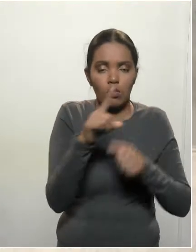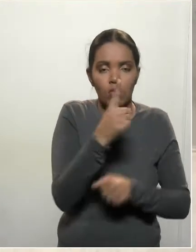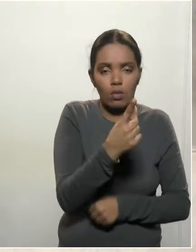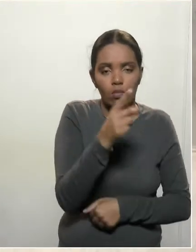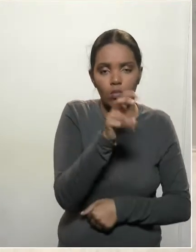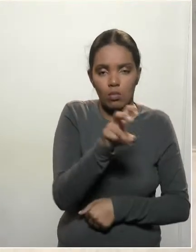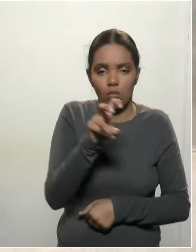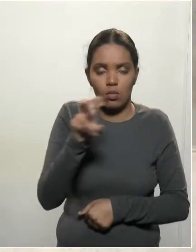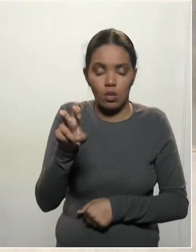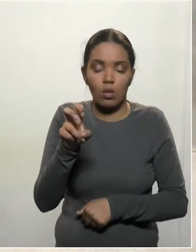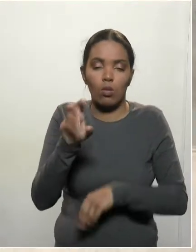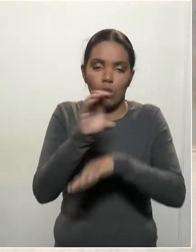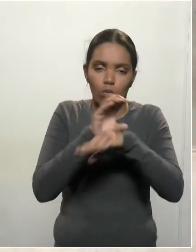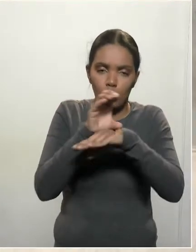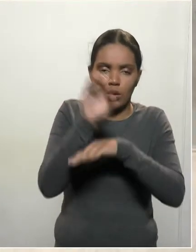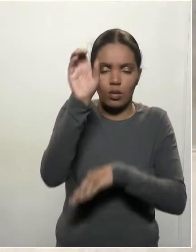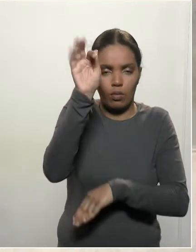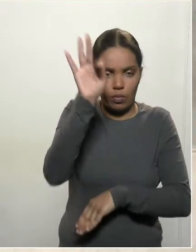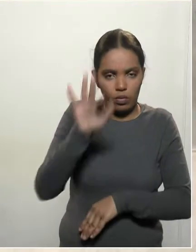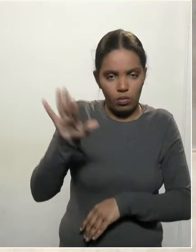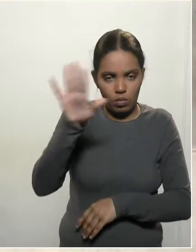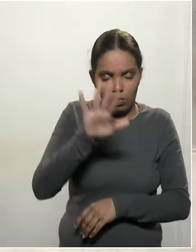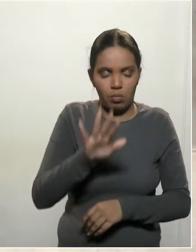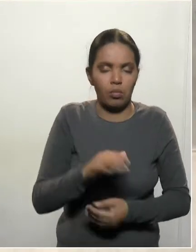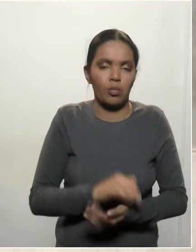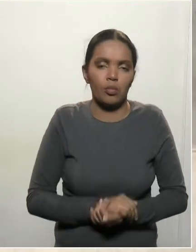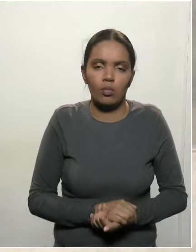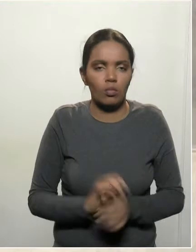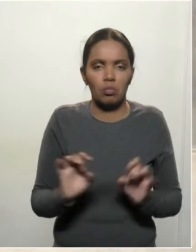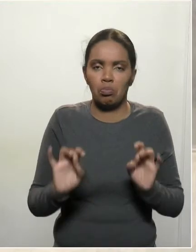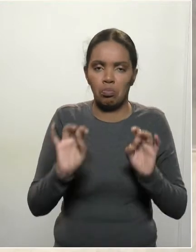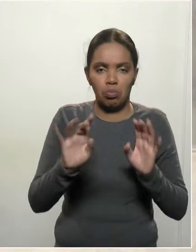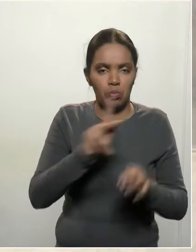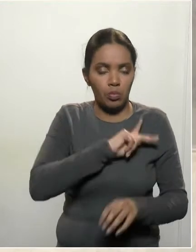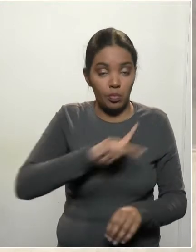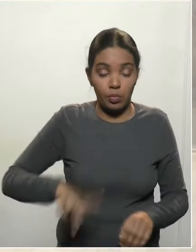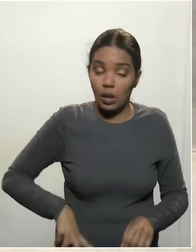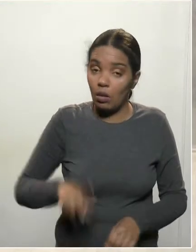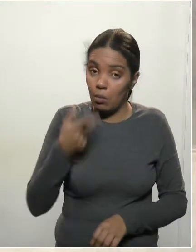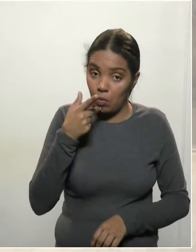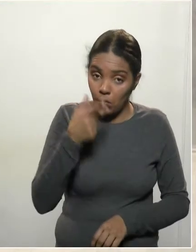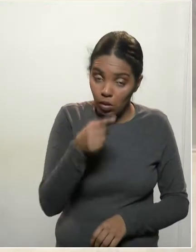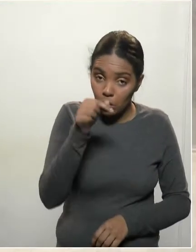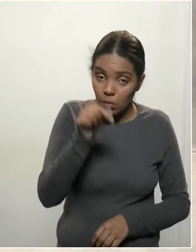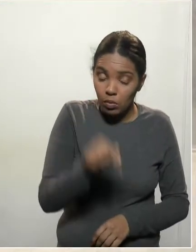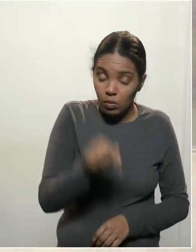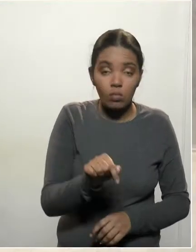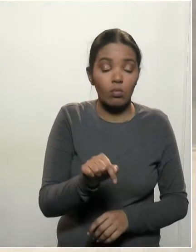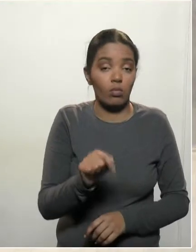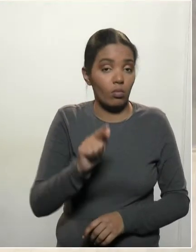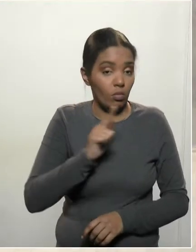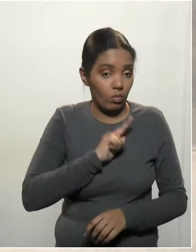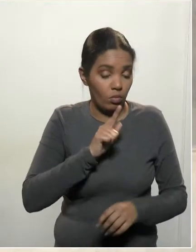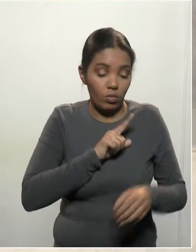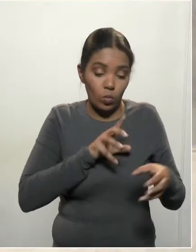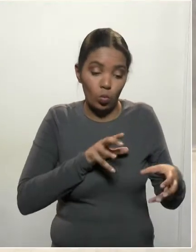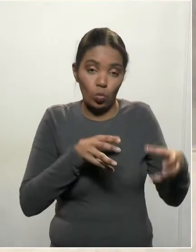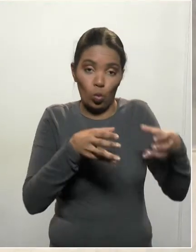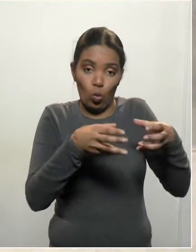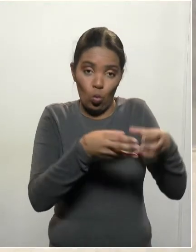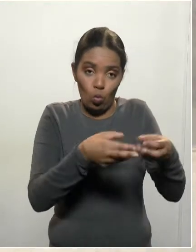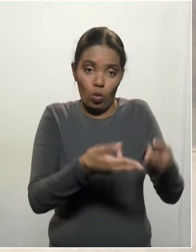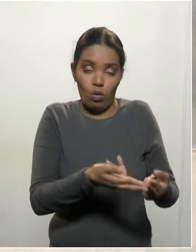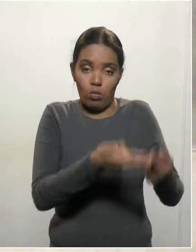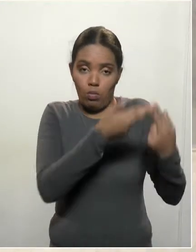e da Lei Complementar 37 e da outras providências. Era isso, senhor presidente, registrando aqui que a força-tarefa montada pelo